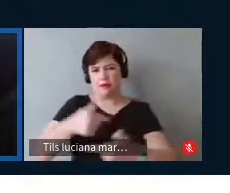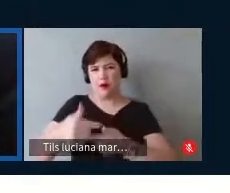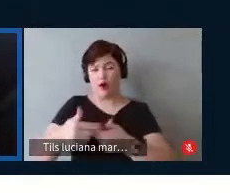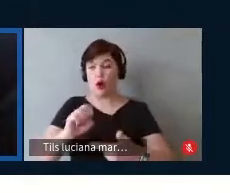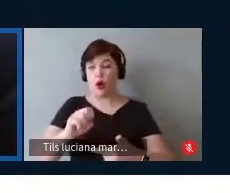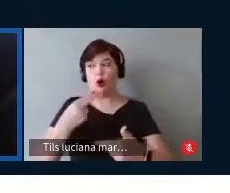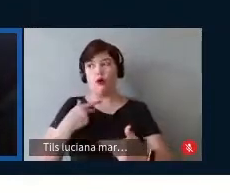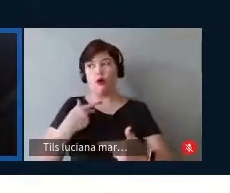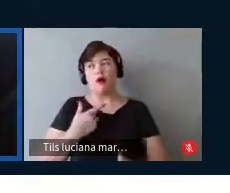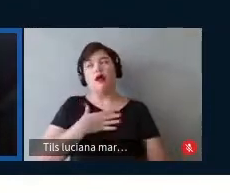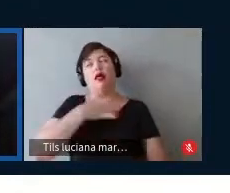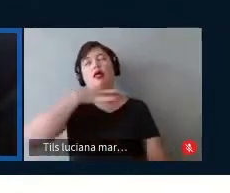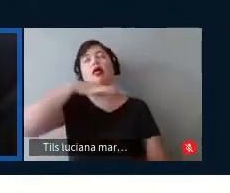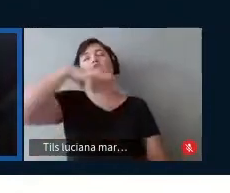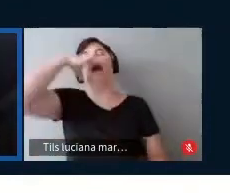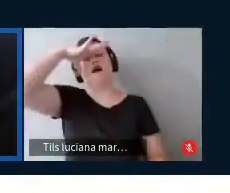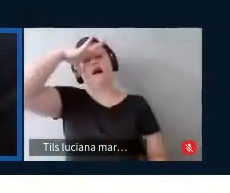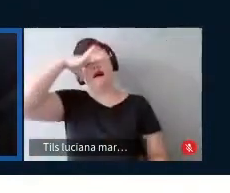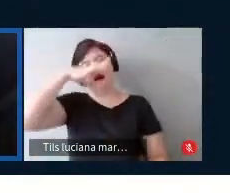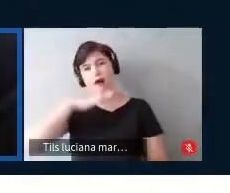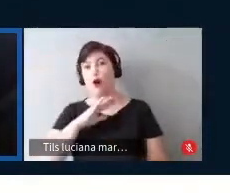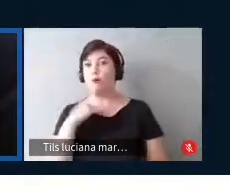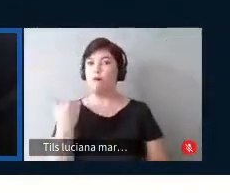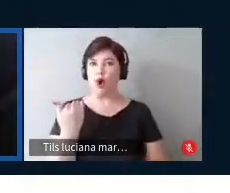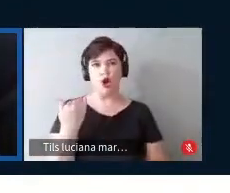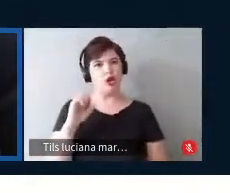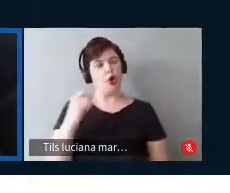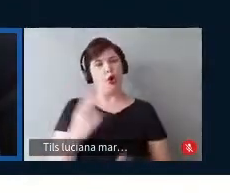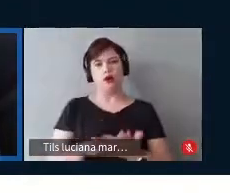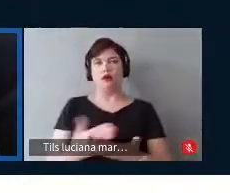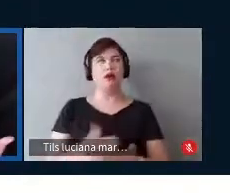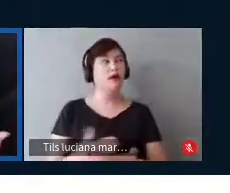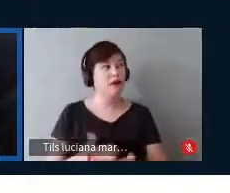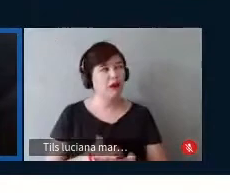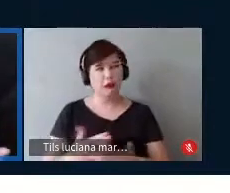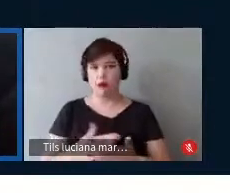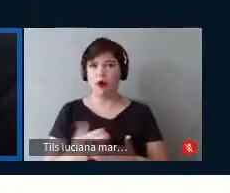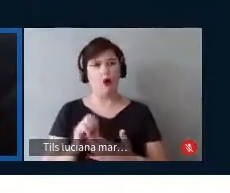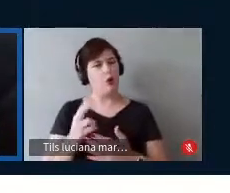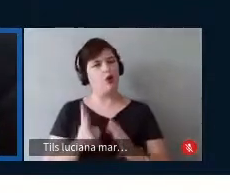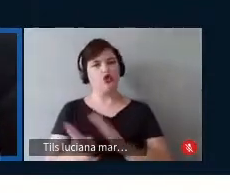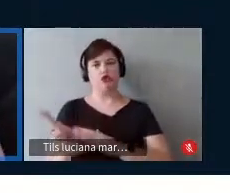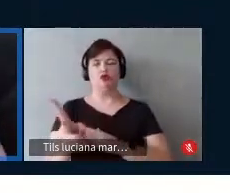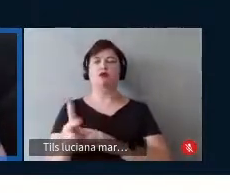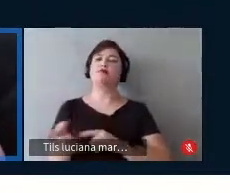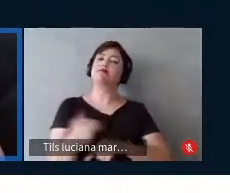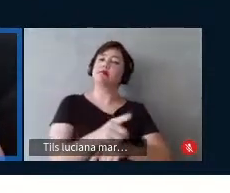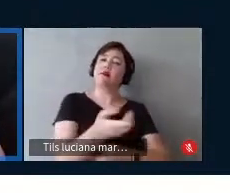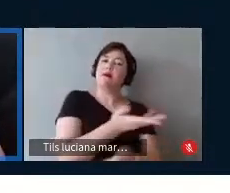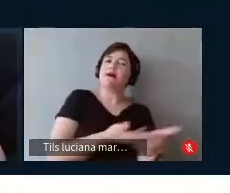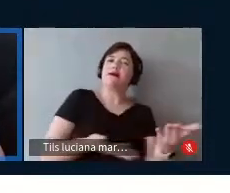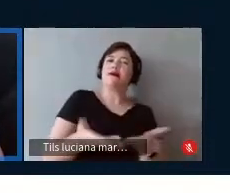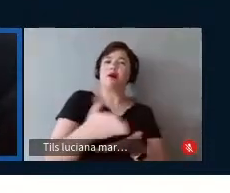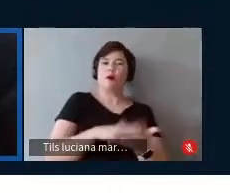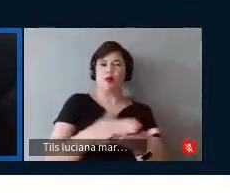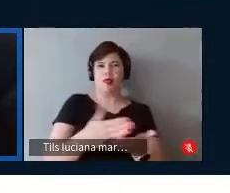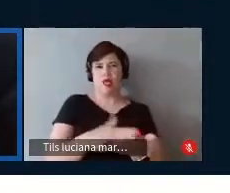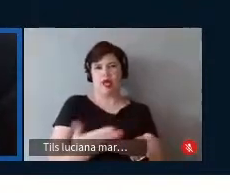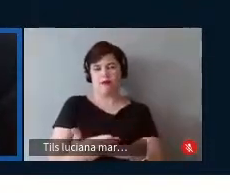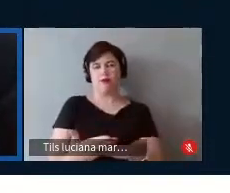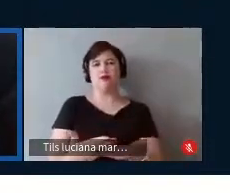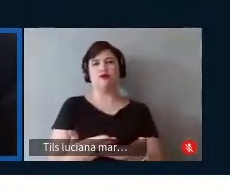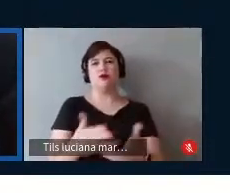afoga, e ao compartilhamento desse próprio intérprete com os outros membros da sua equipe. Então,